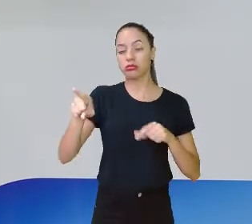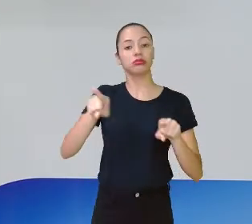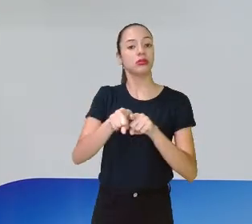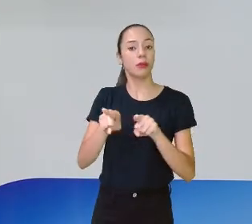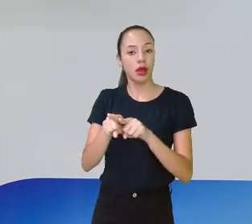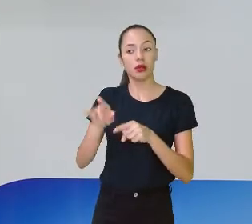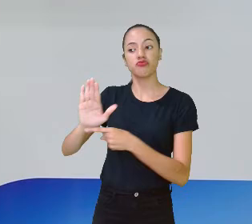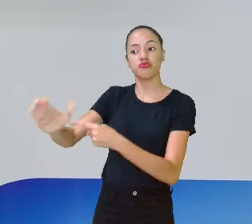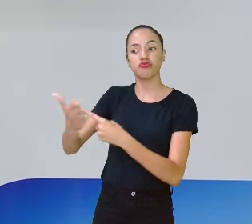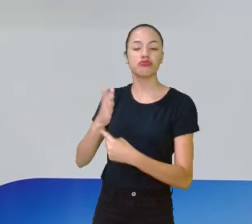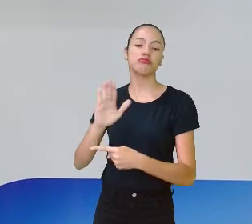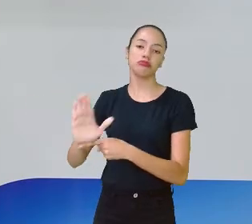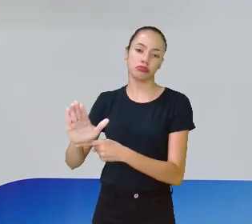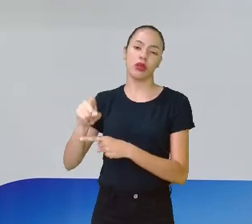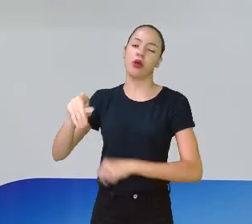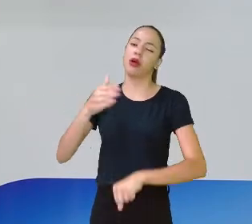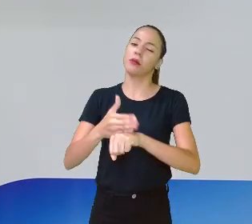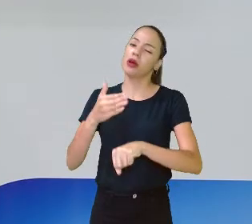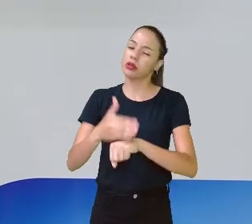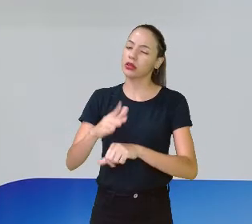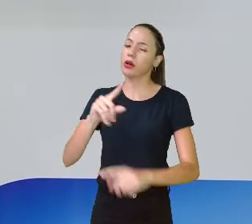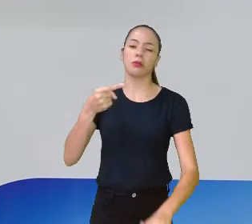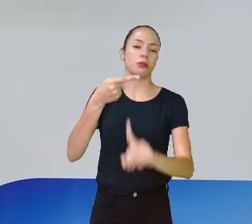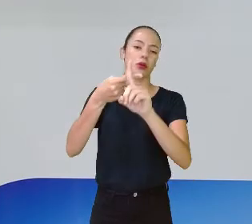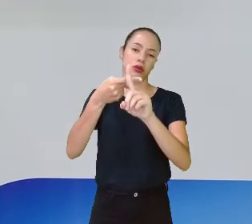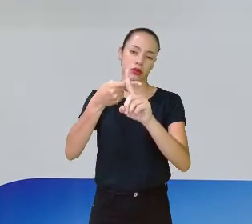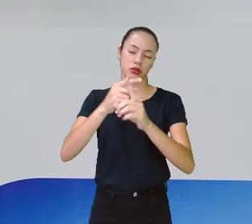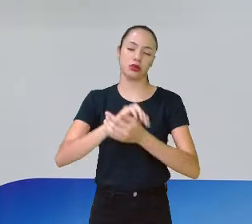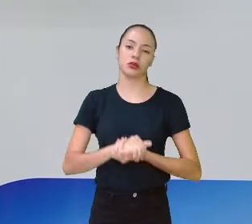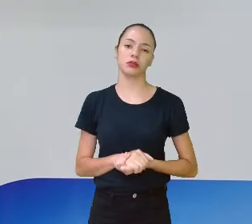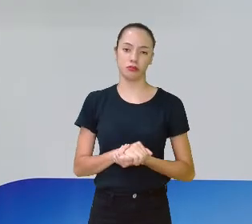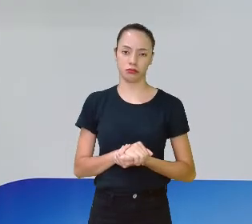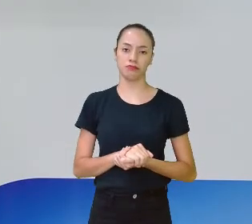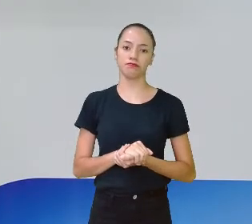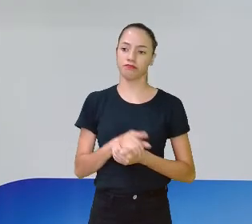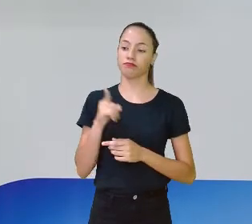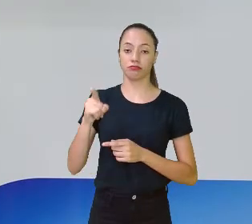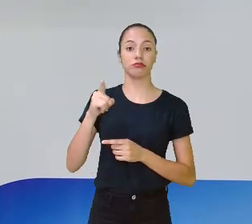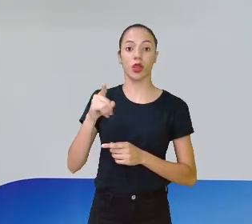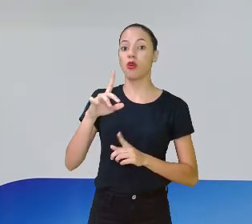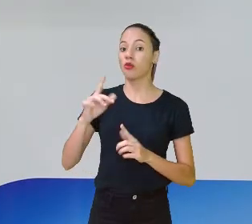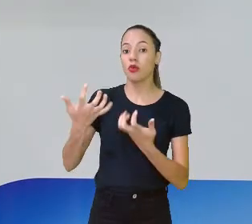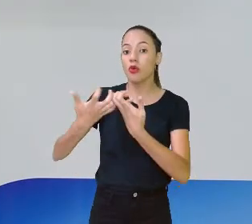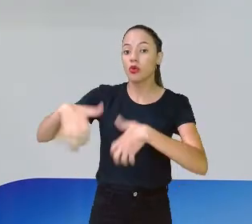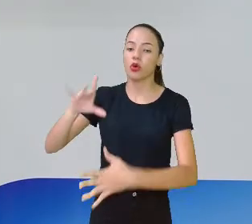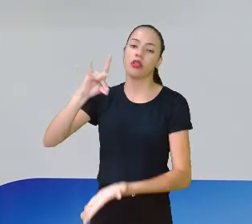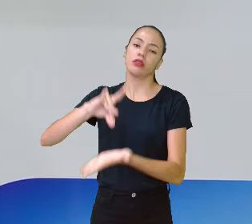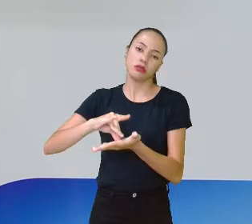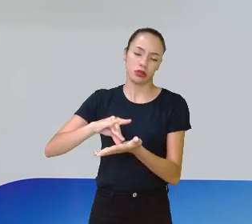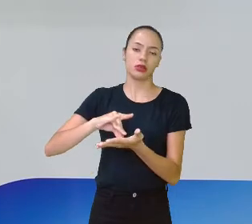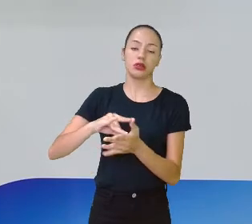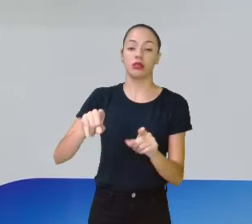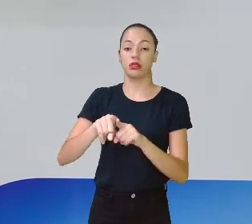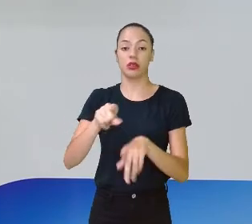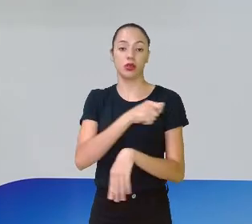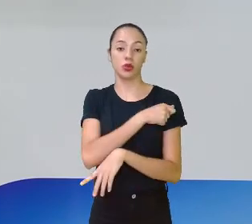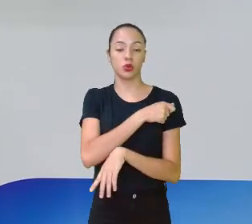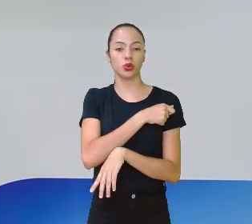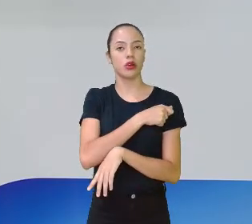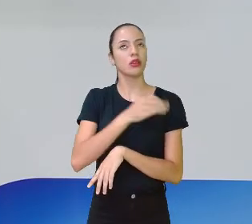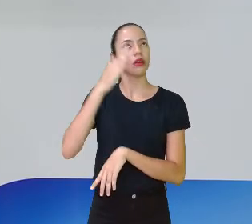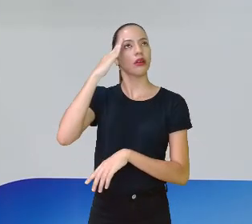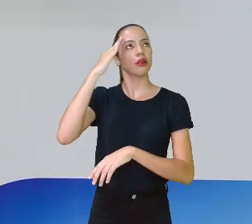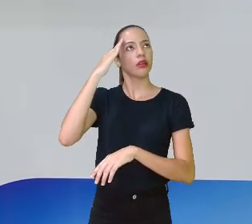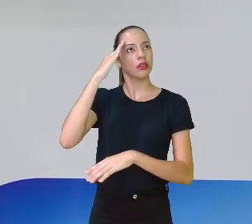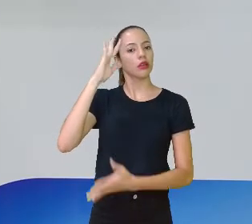vai dar certo. É uma prática que dá certo, é uma prática assertiva. E quando os estudantes ele começam a